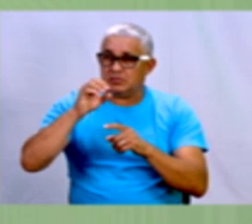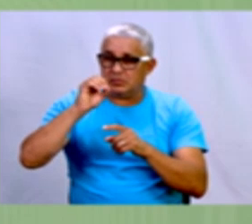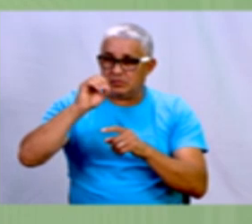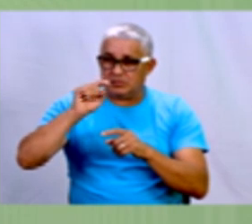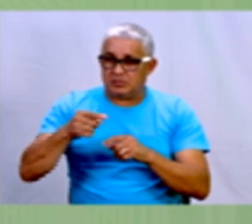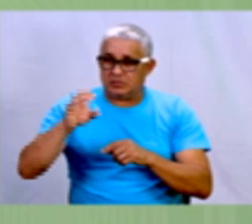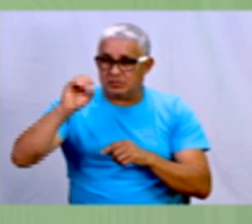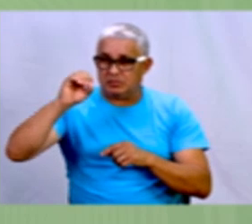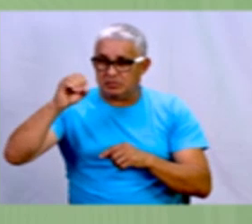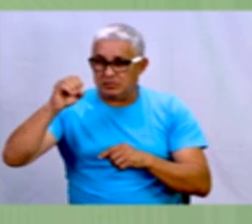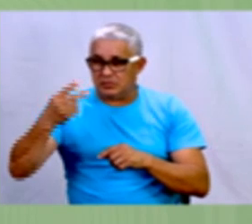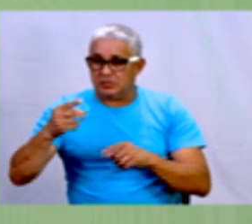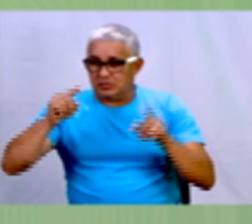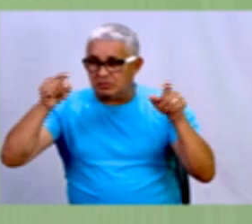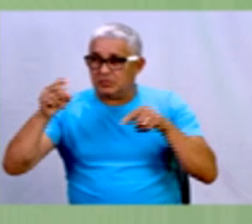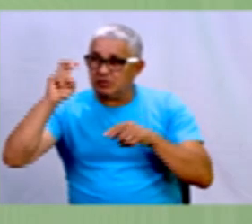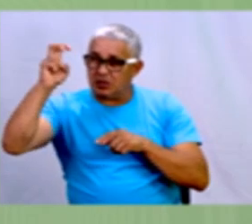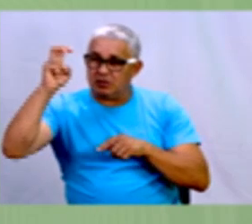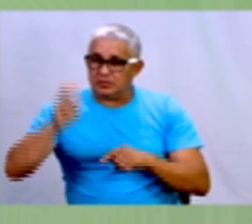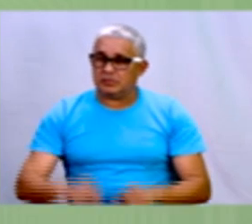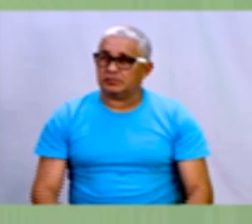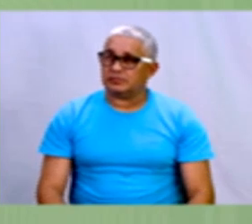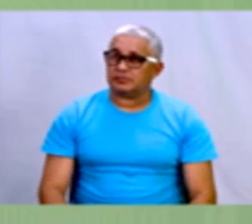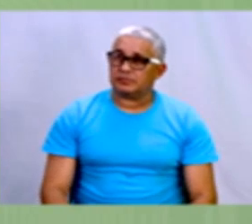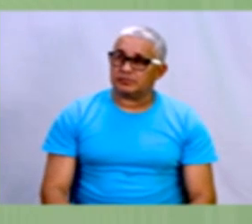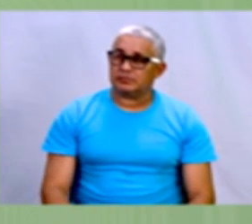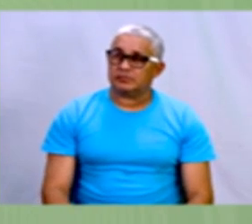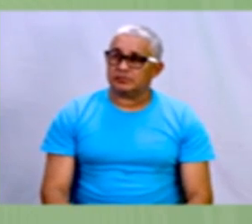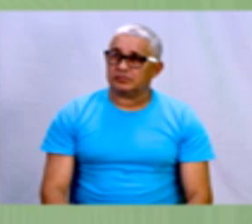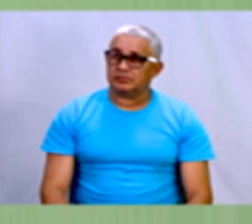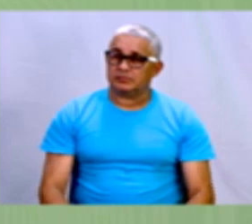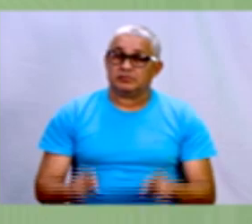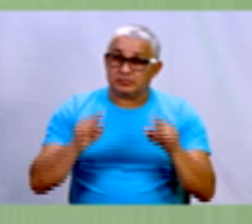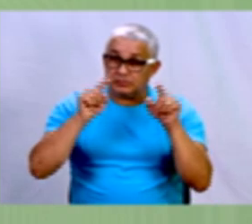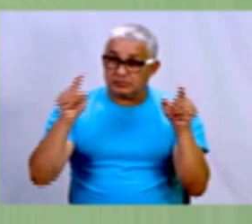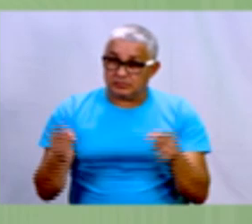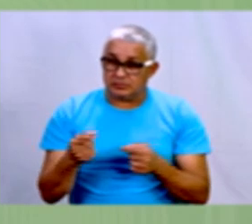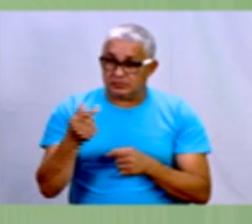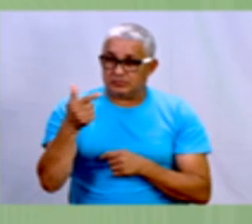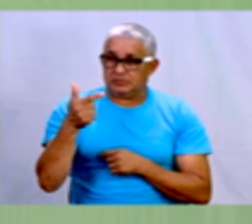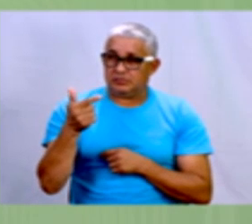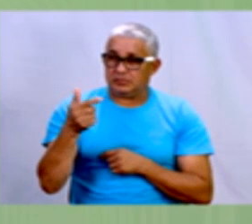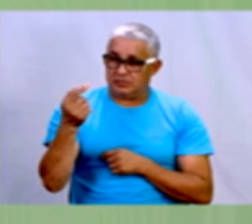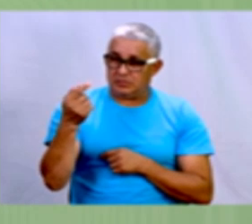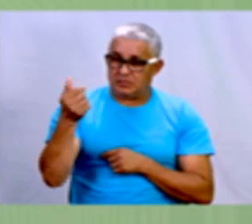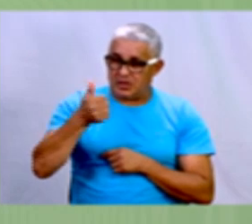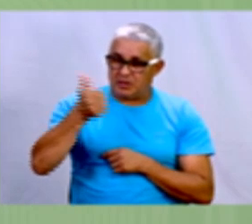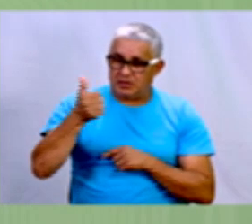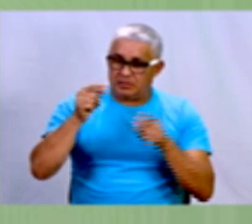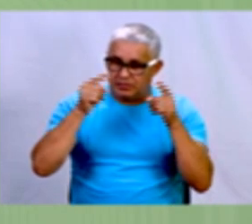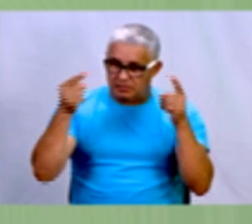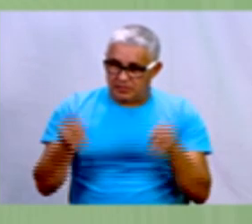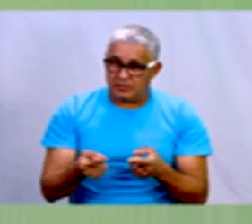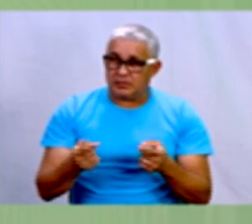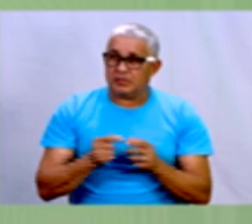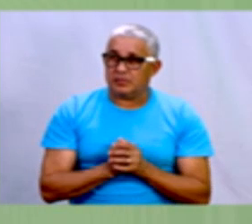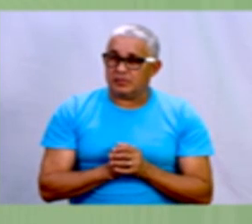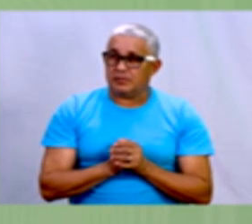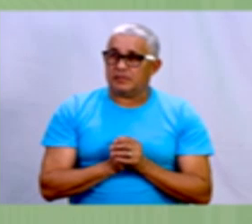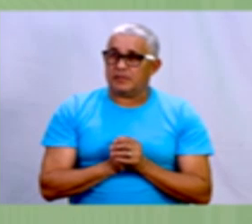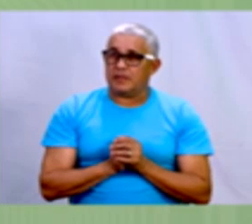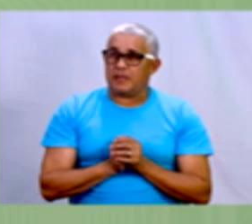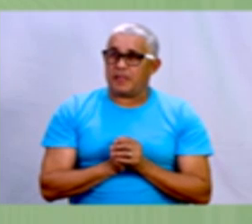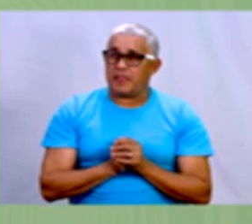0,02, elevado a tempo, que é 5. Vamos resolver isso agora. Primeiro, vamos somar, né? Então, a gente vai